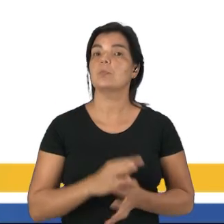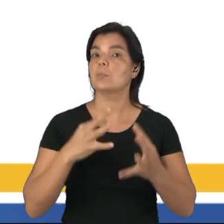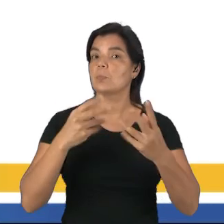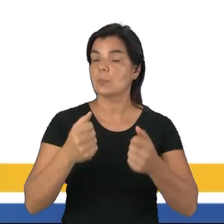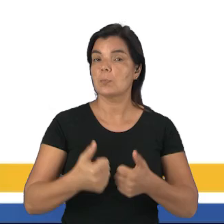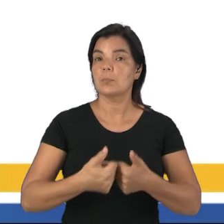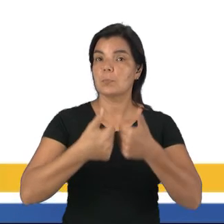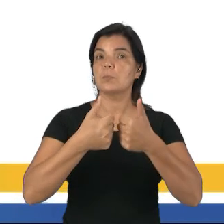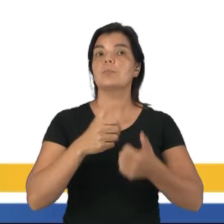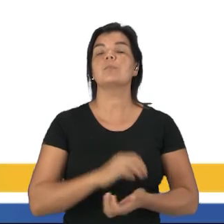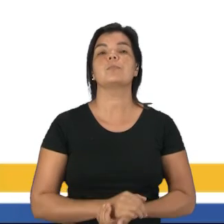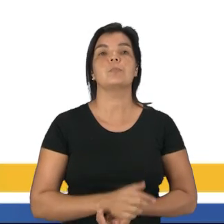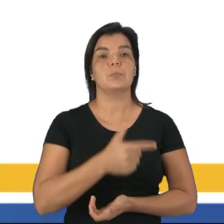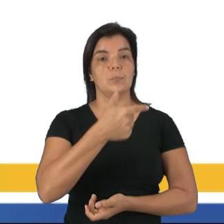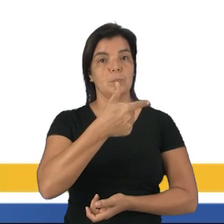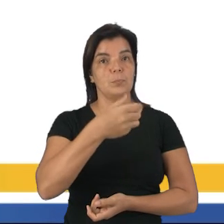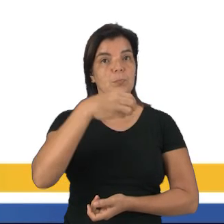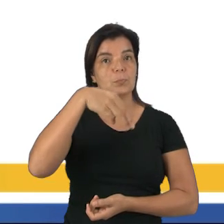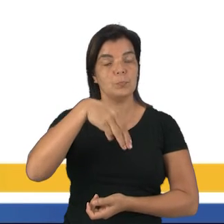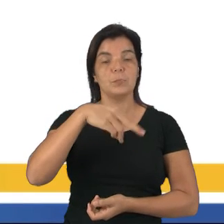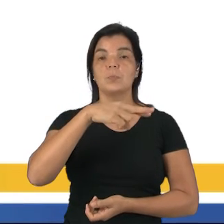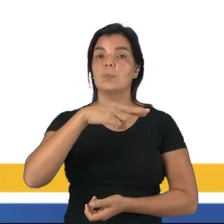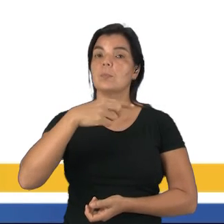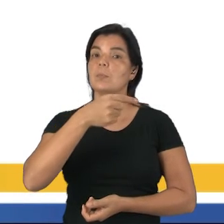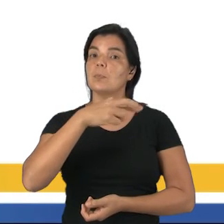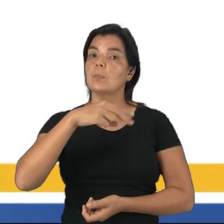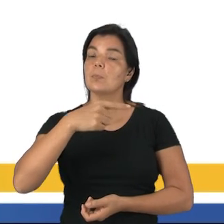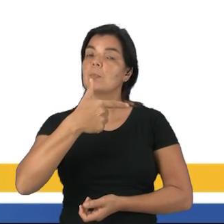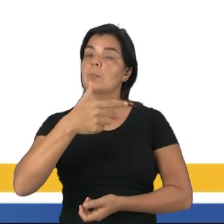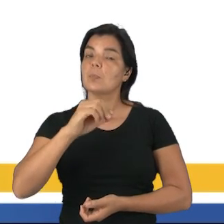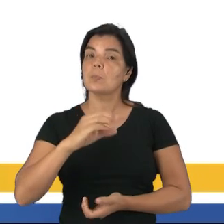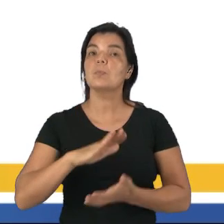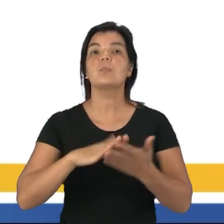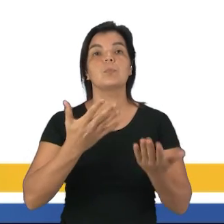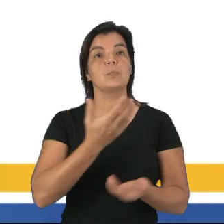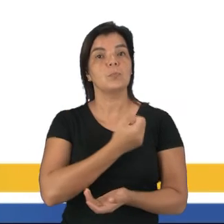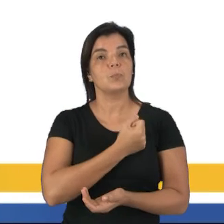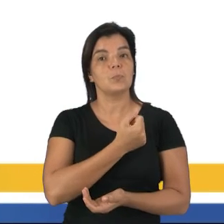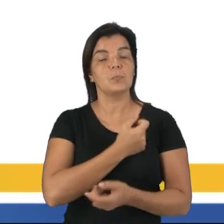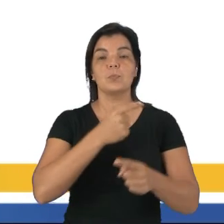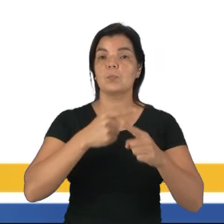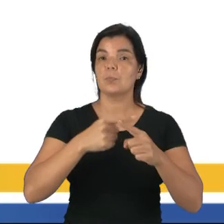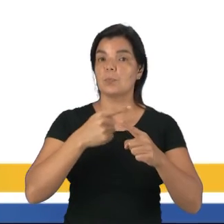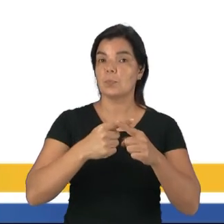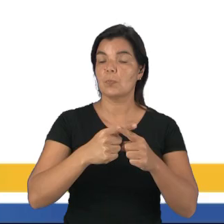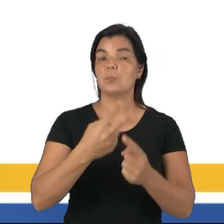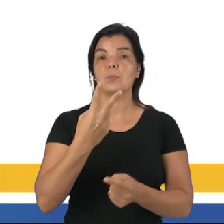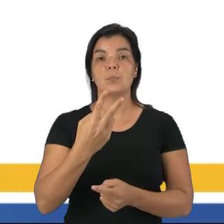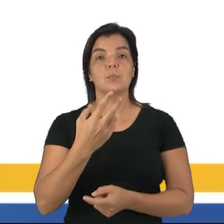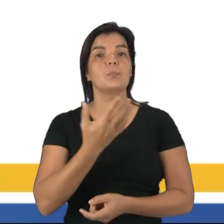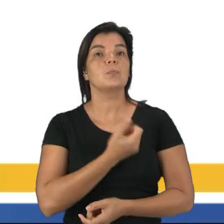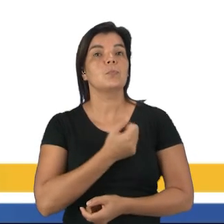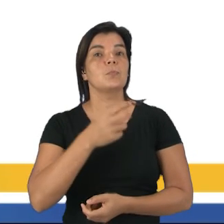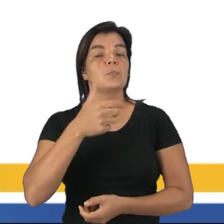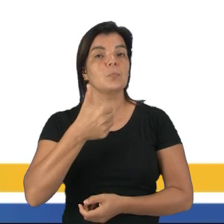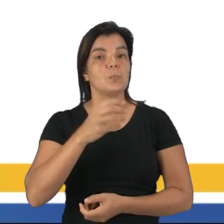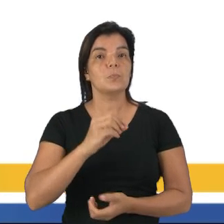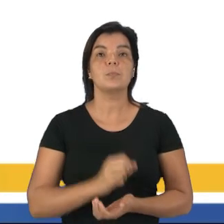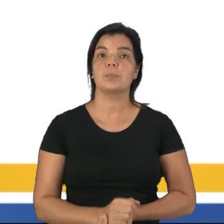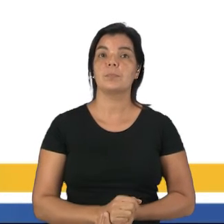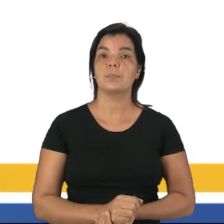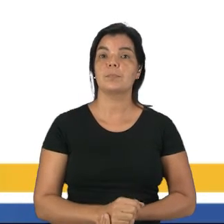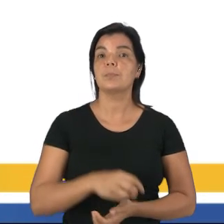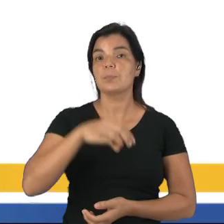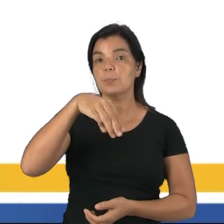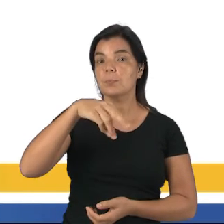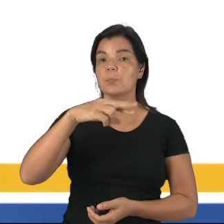todos os valores fiquem positivos. Ou seja, eu pergunto para vocês que número vezes 2 é igual a 20. Resumindo, a metade de 20 é